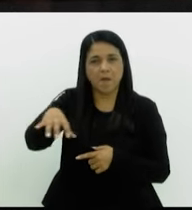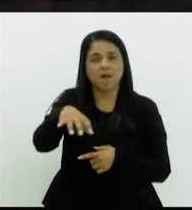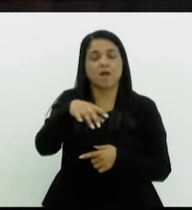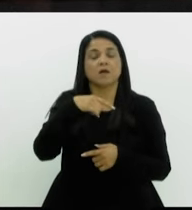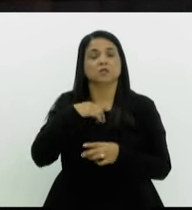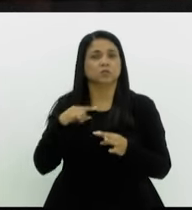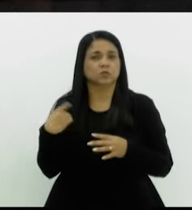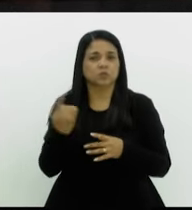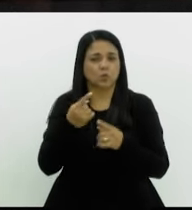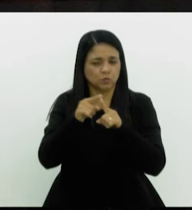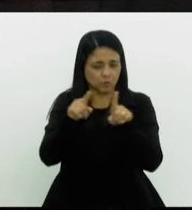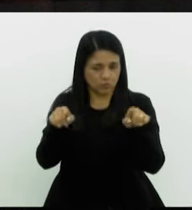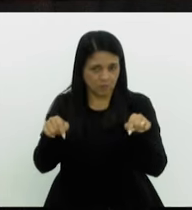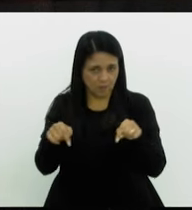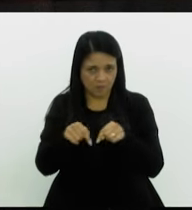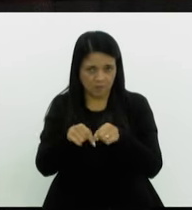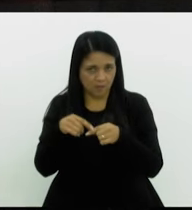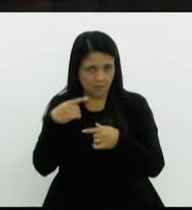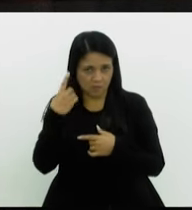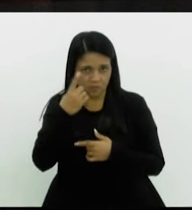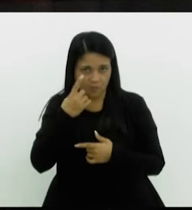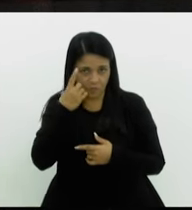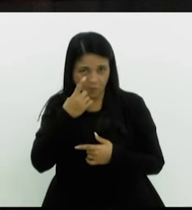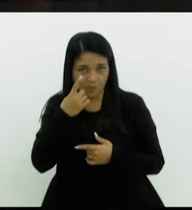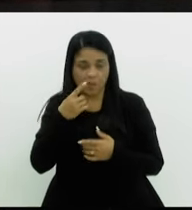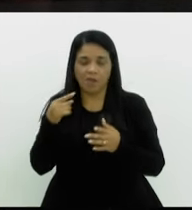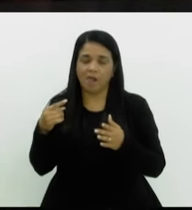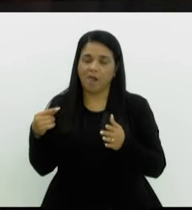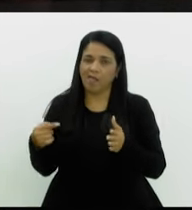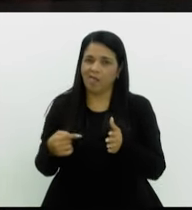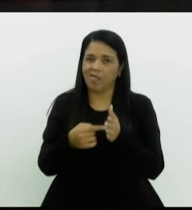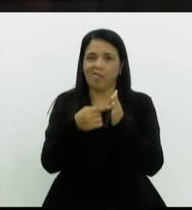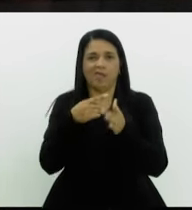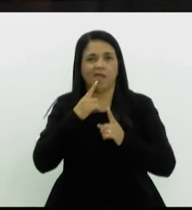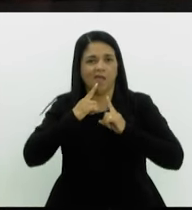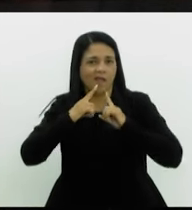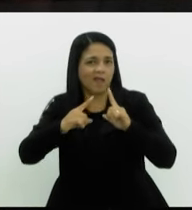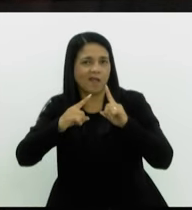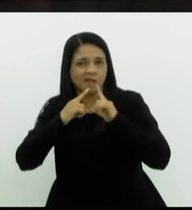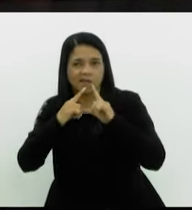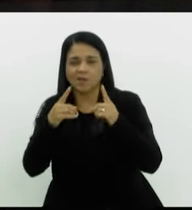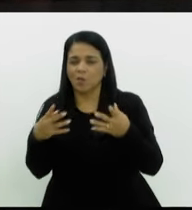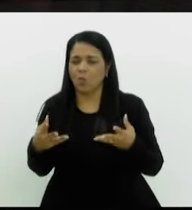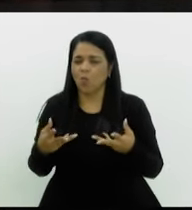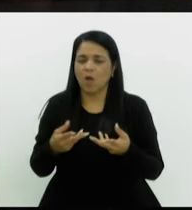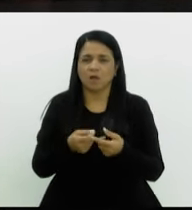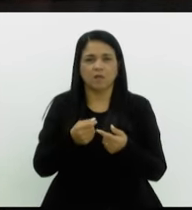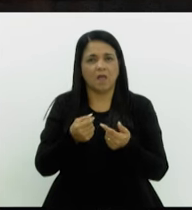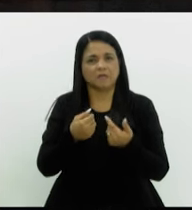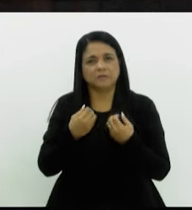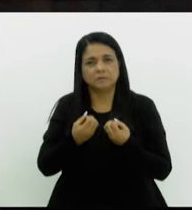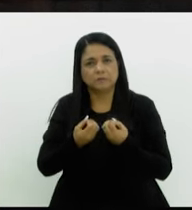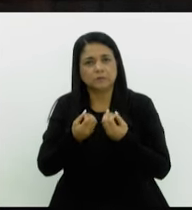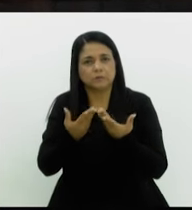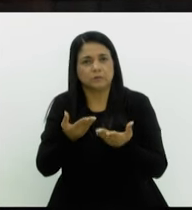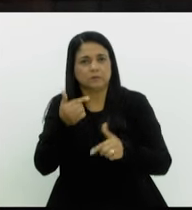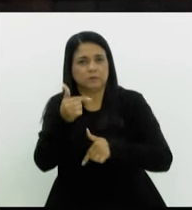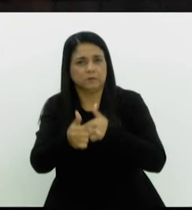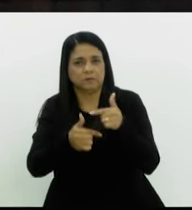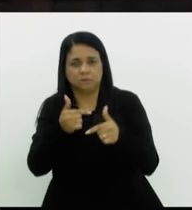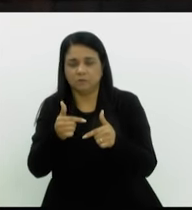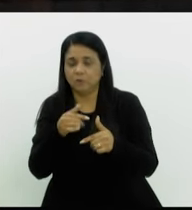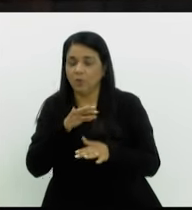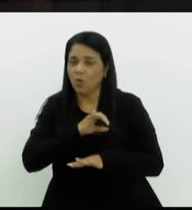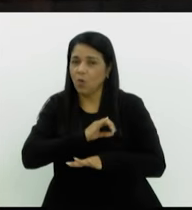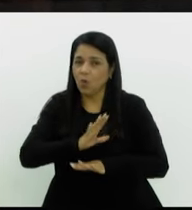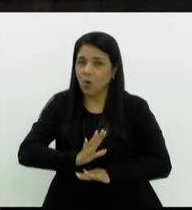os gabinetes, recebem reclamações com relação à qualidade da prestação desses serviços. E no meu